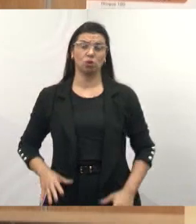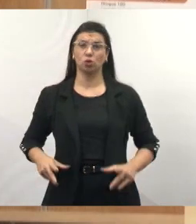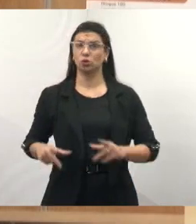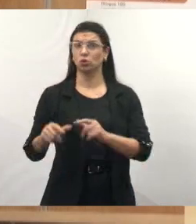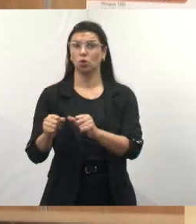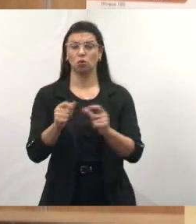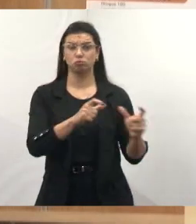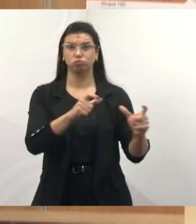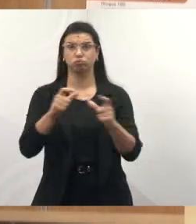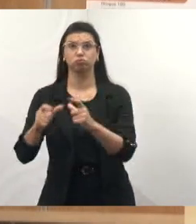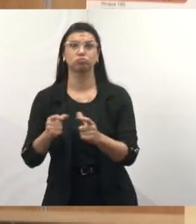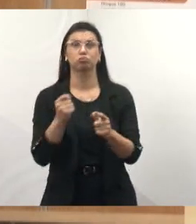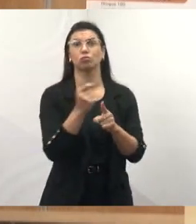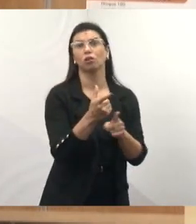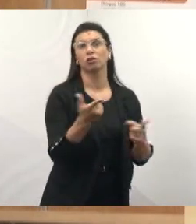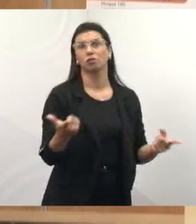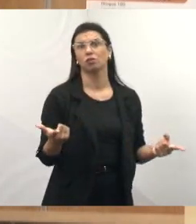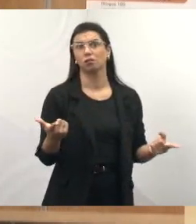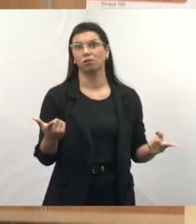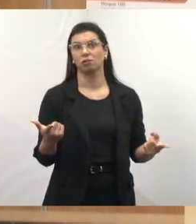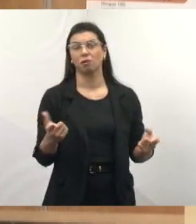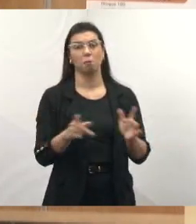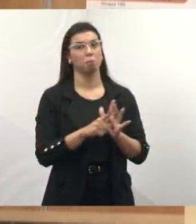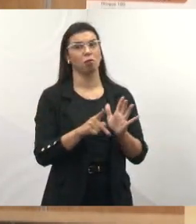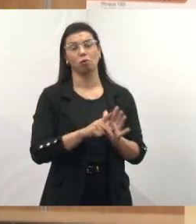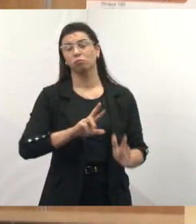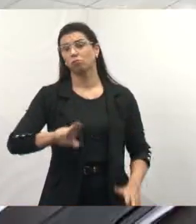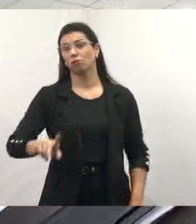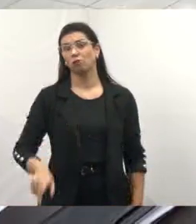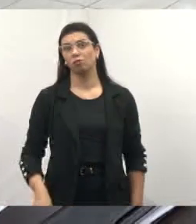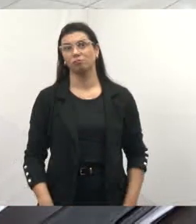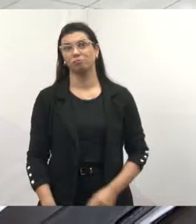Nenhum banco é dono das agências.